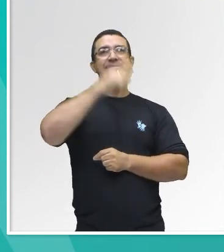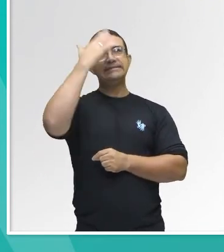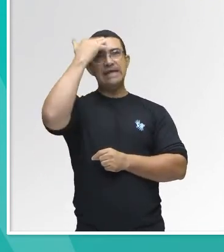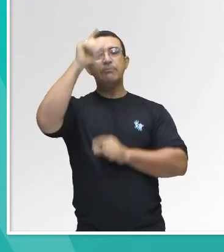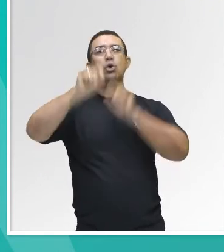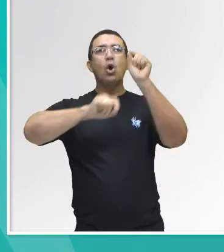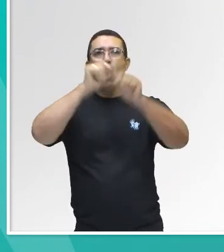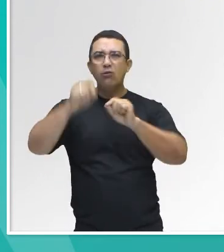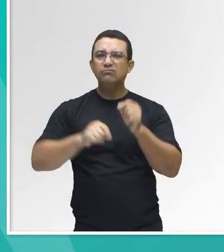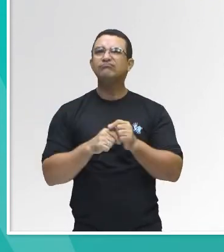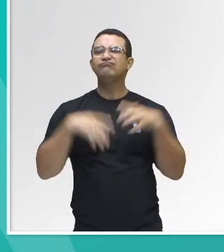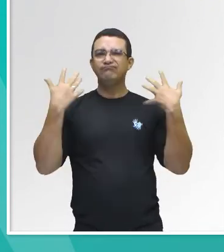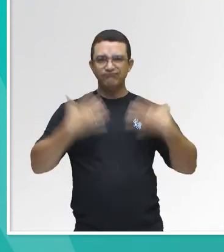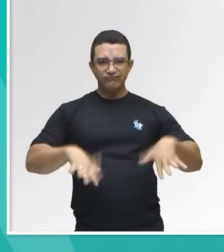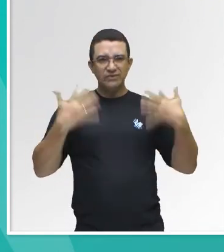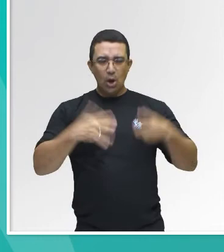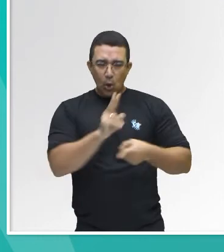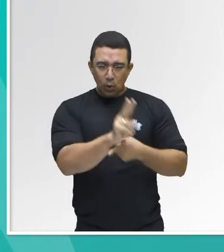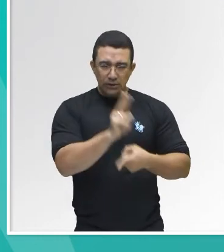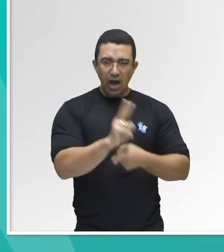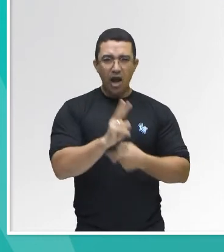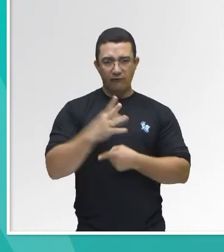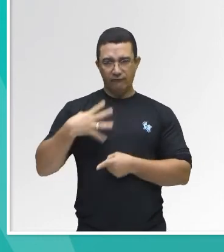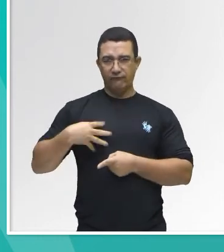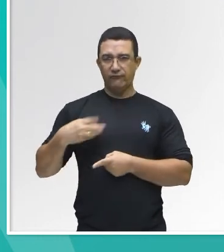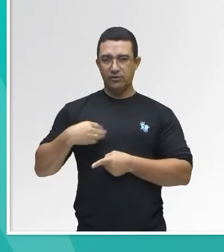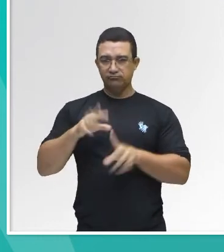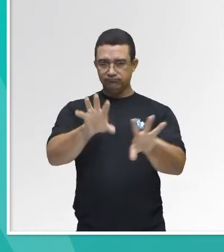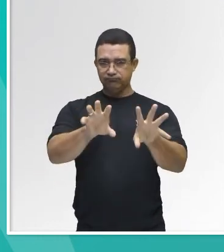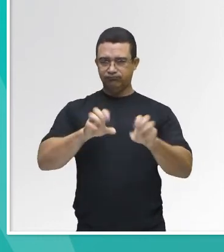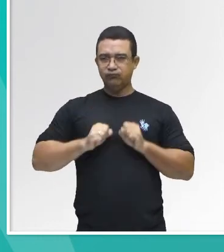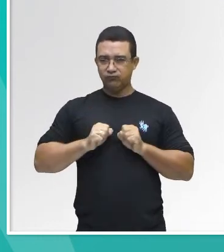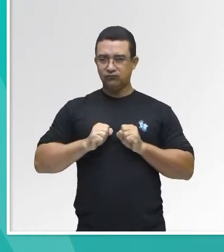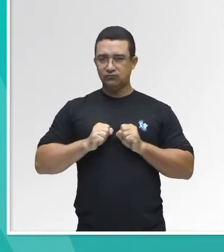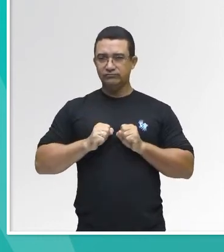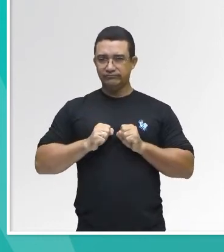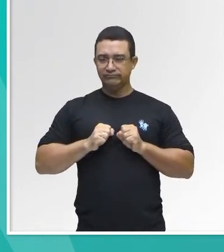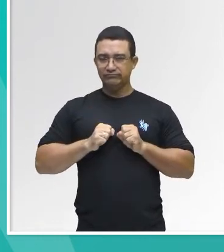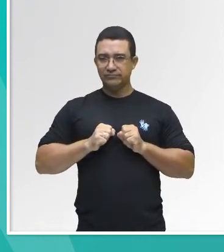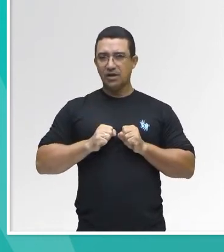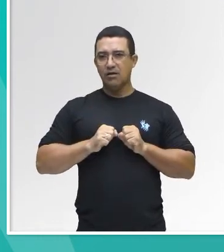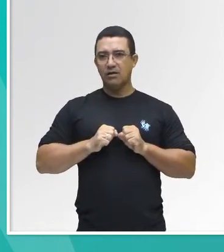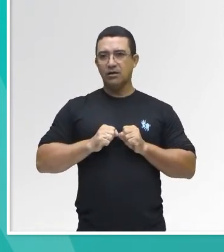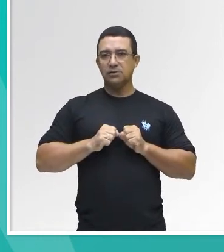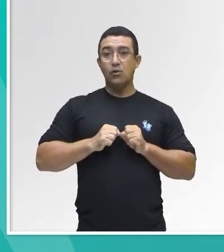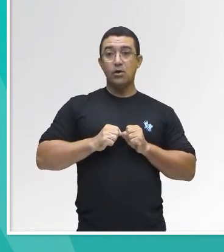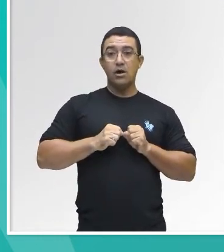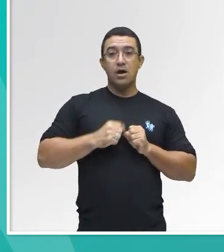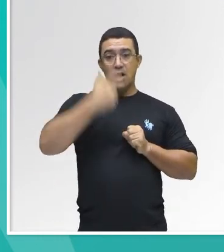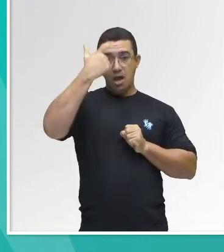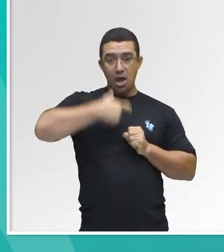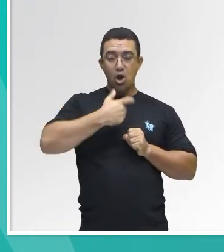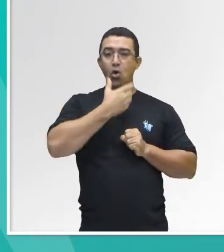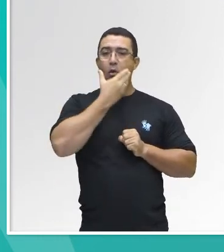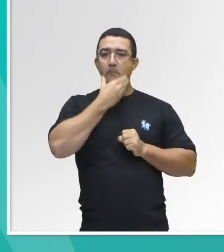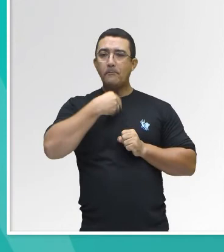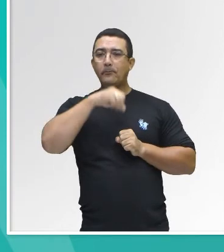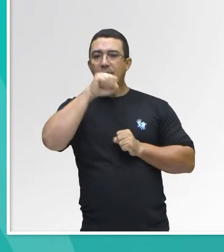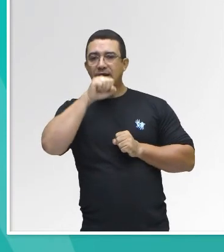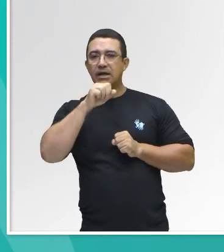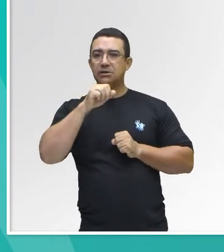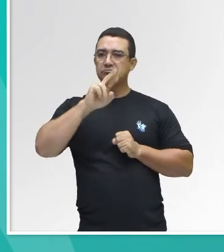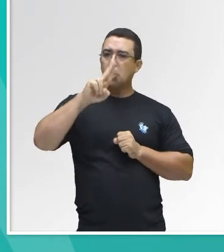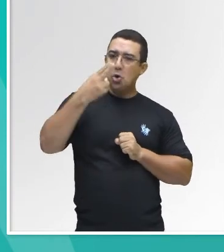exemplo, como pais, eu tomo isso como propriedade, porque, né, eu sou pai ou mãe, e eu digo assim, nós